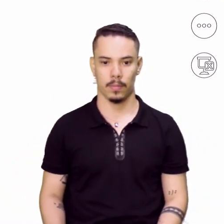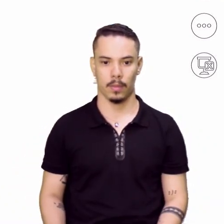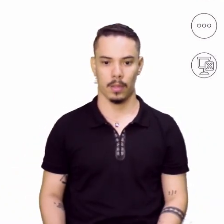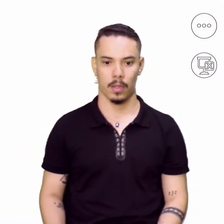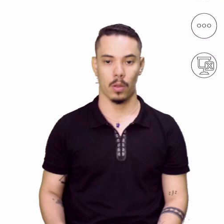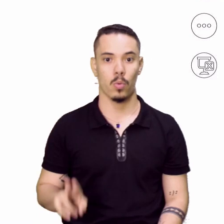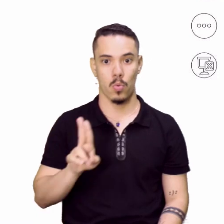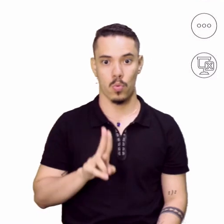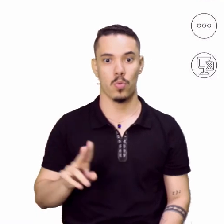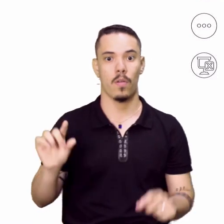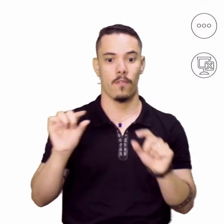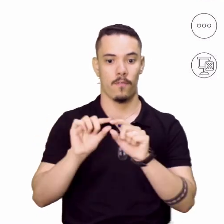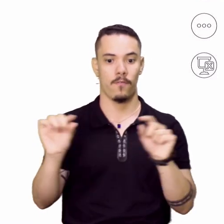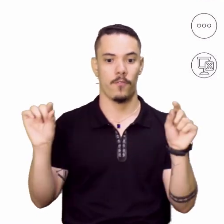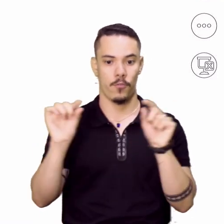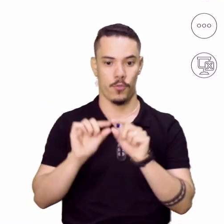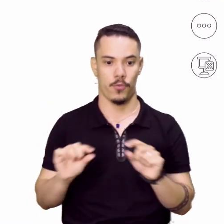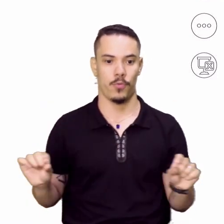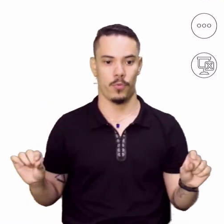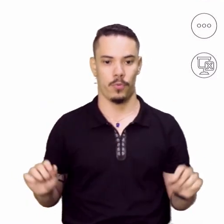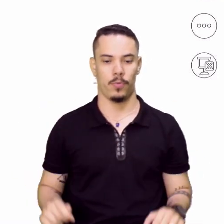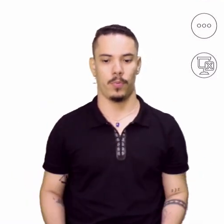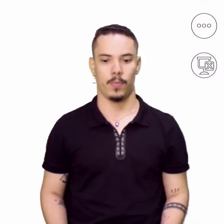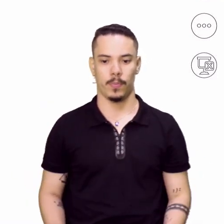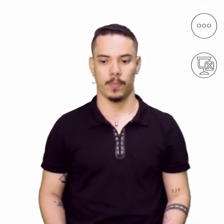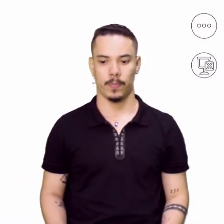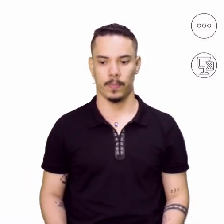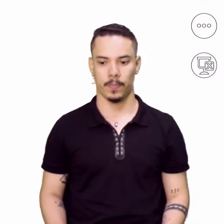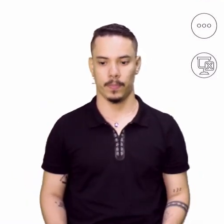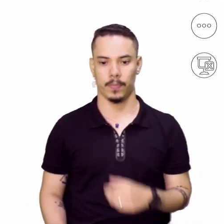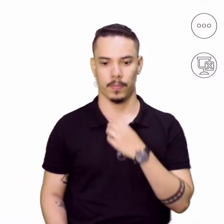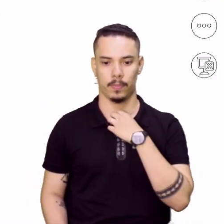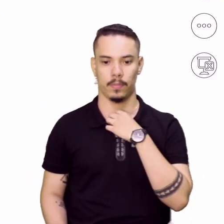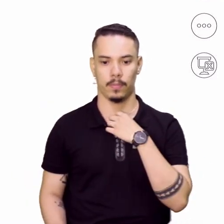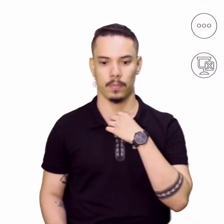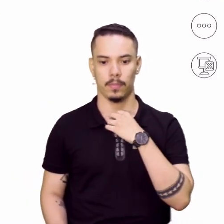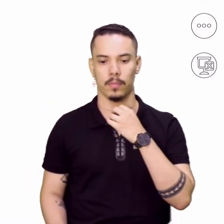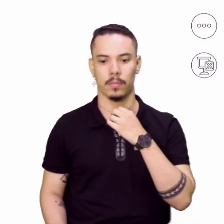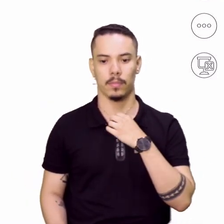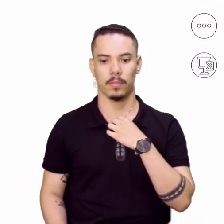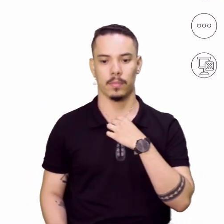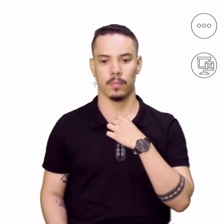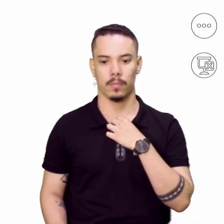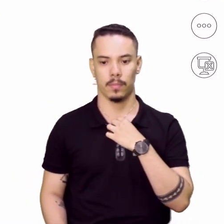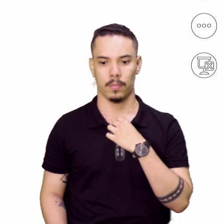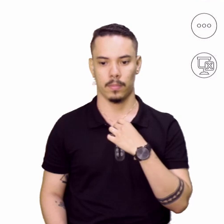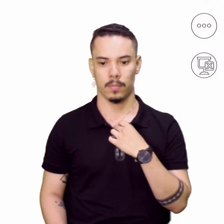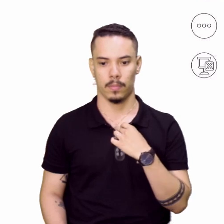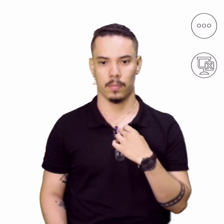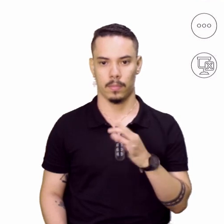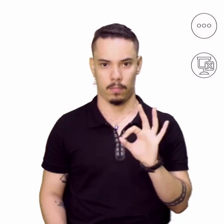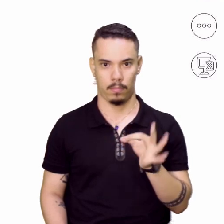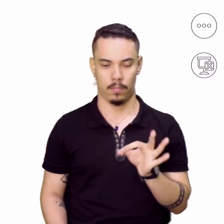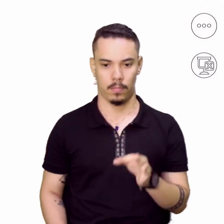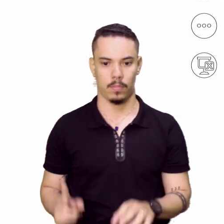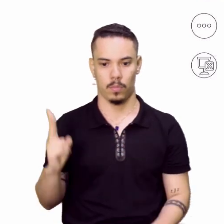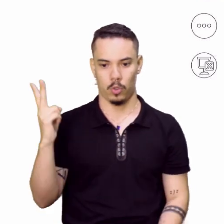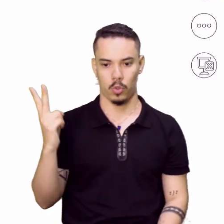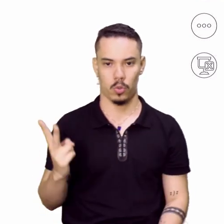frase com o ter né as visitas e na frase do trabalhar Will